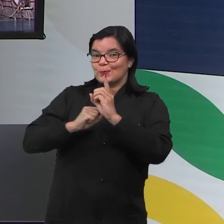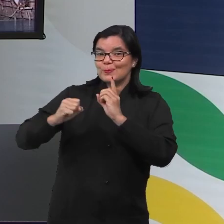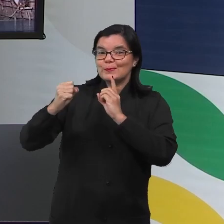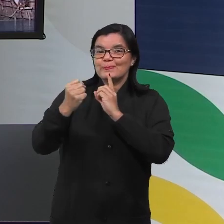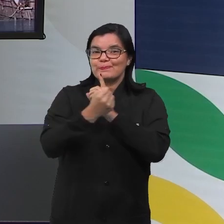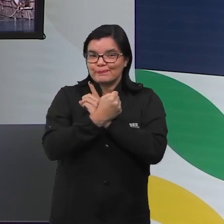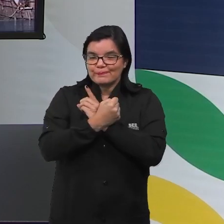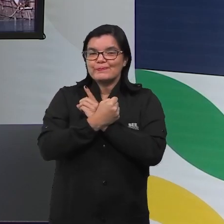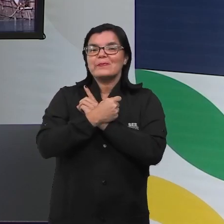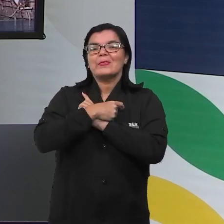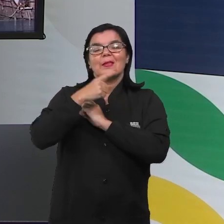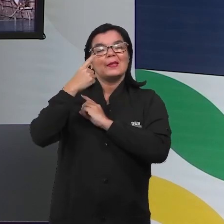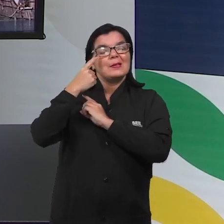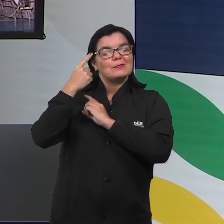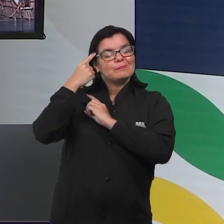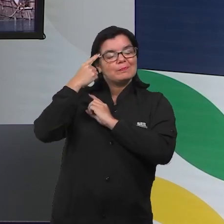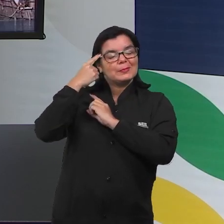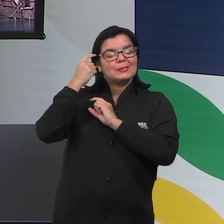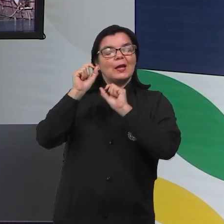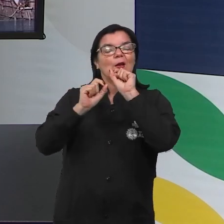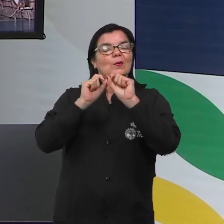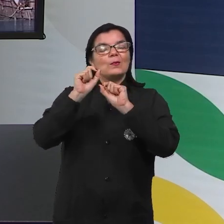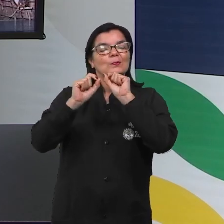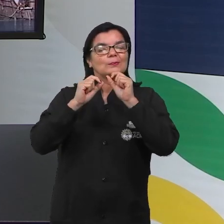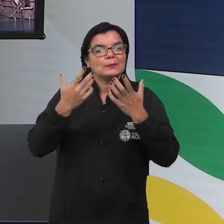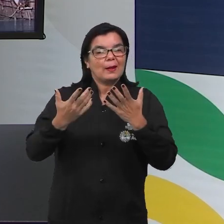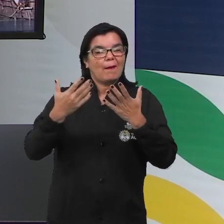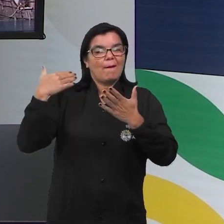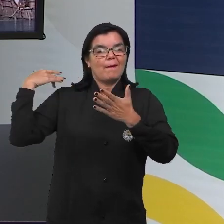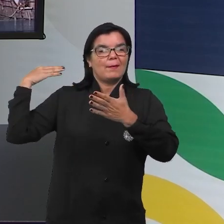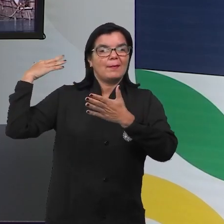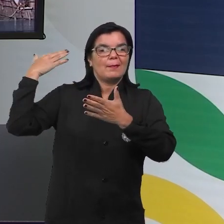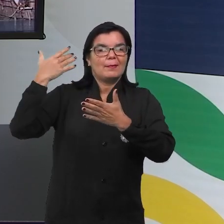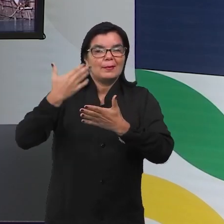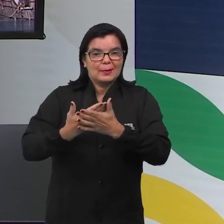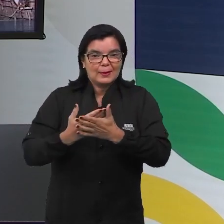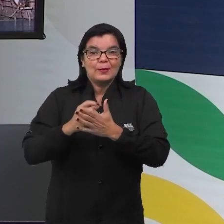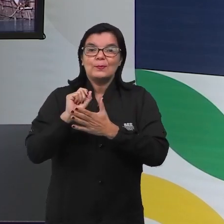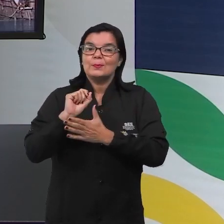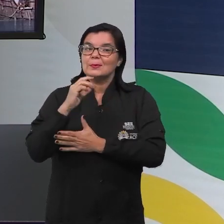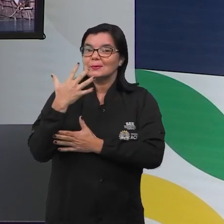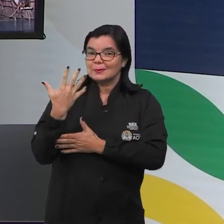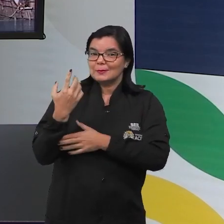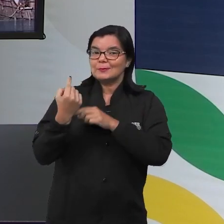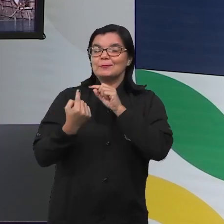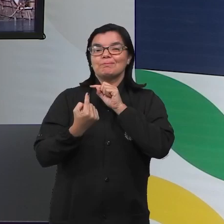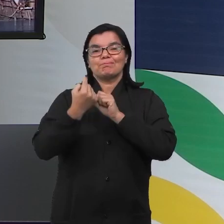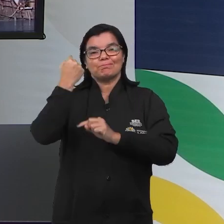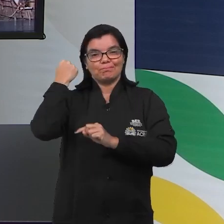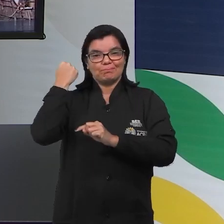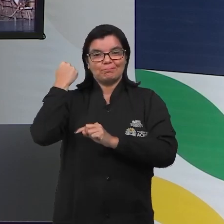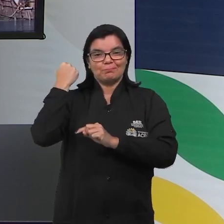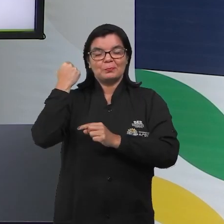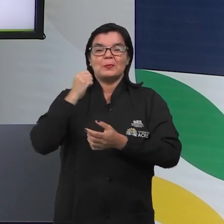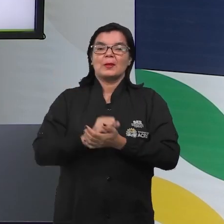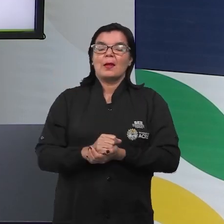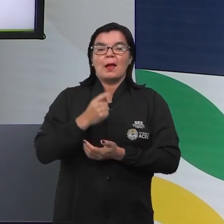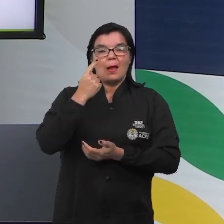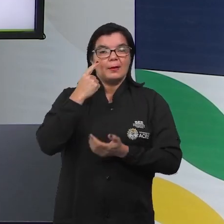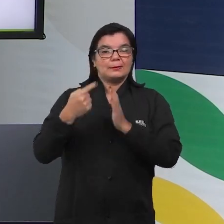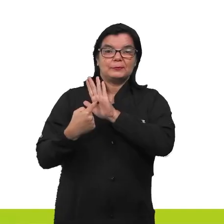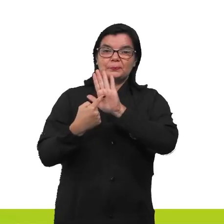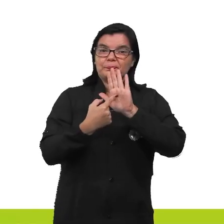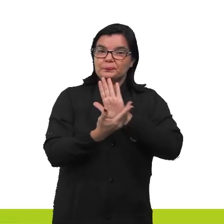histórico-social, nós levamos em consideração a época e o que está acontecendo naquele momento, tá certo? E aí eu trouxe